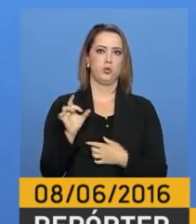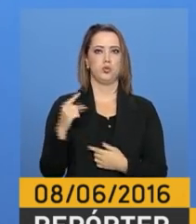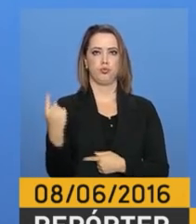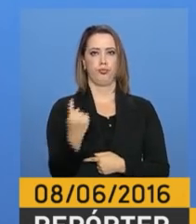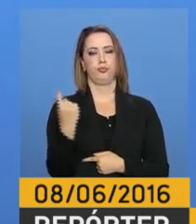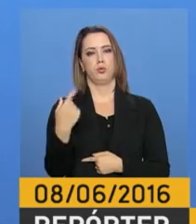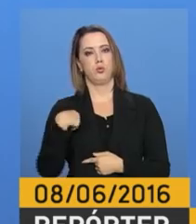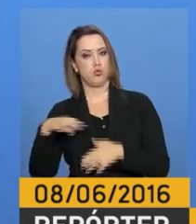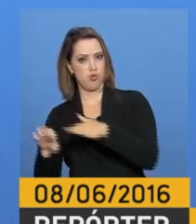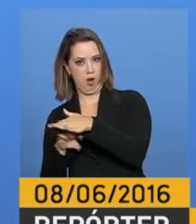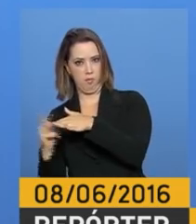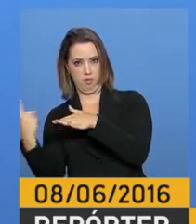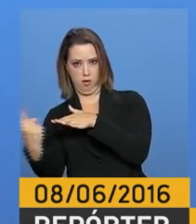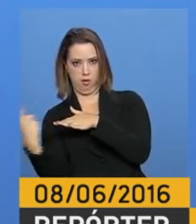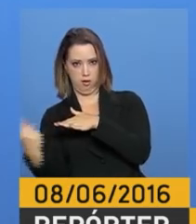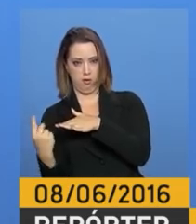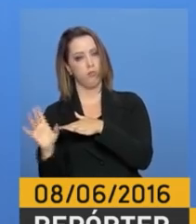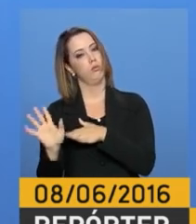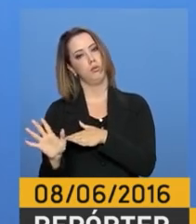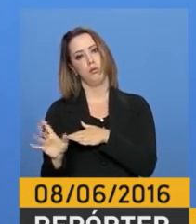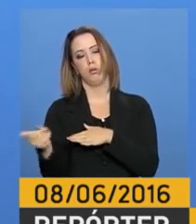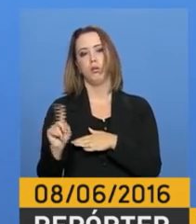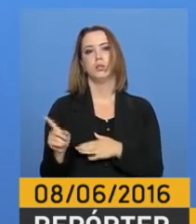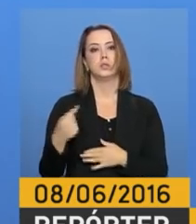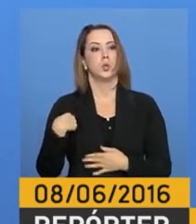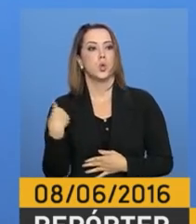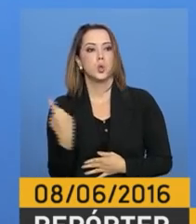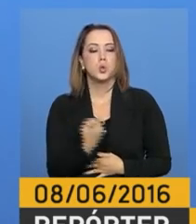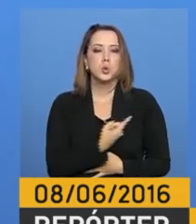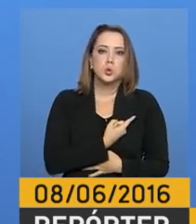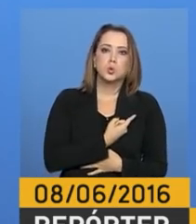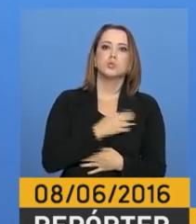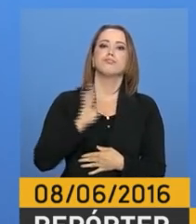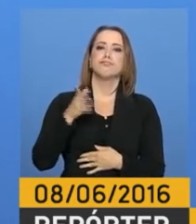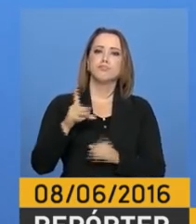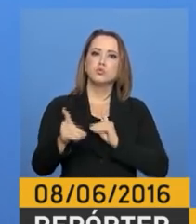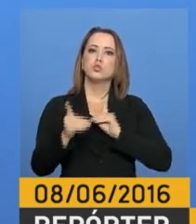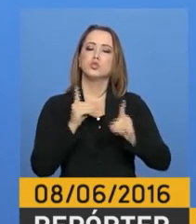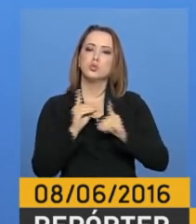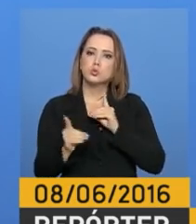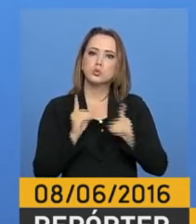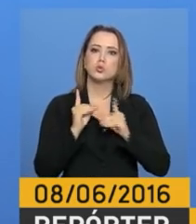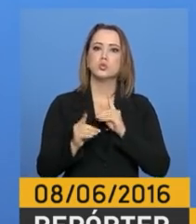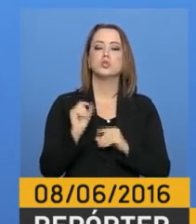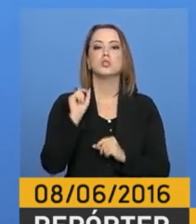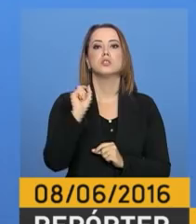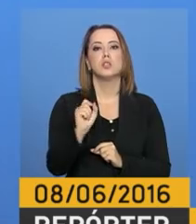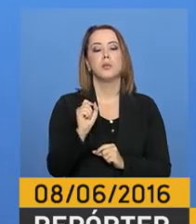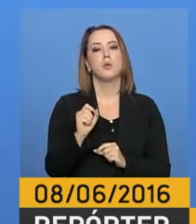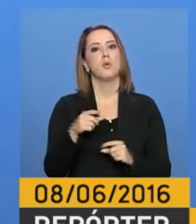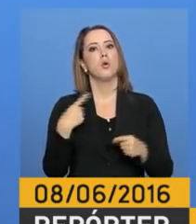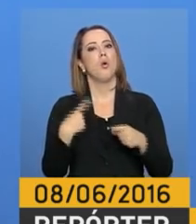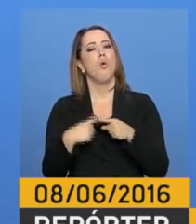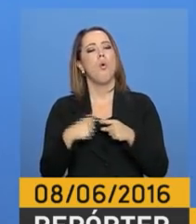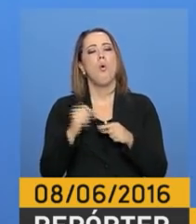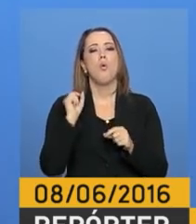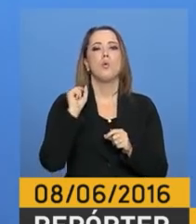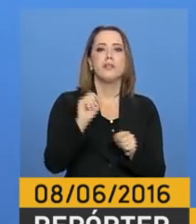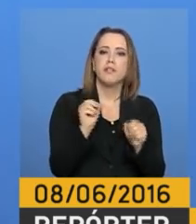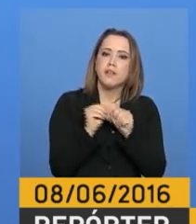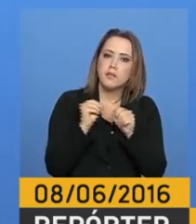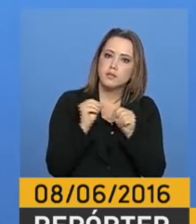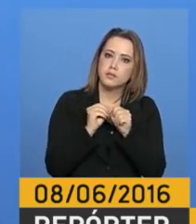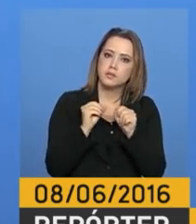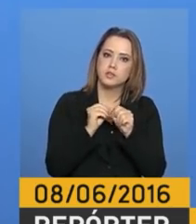todos discutimos imensamente e estamos discutindo imensamente medidas de pelo